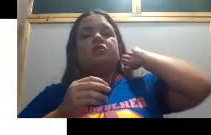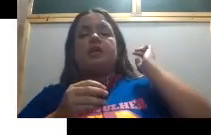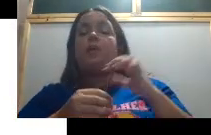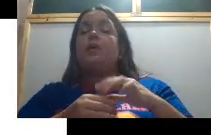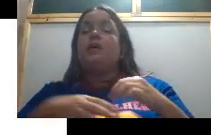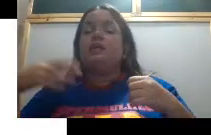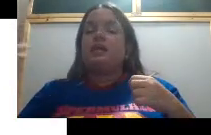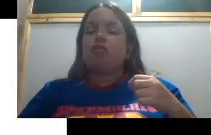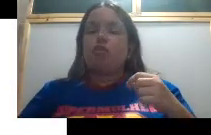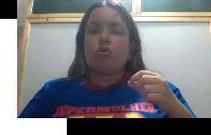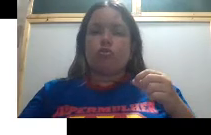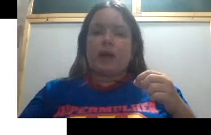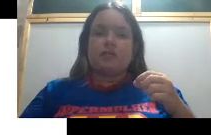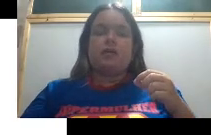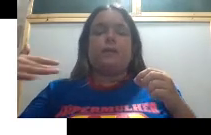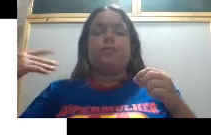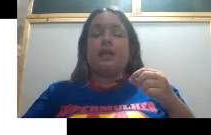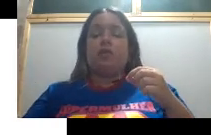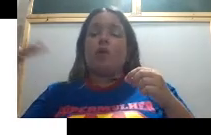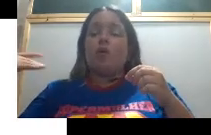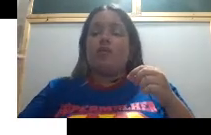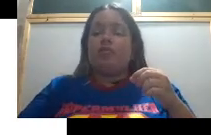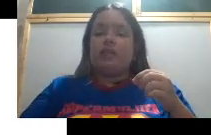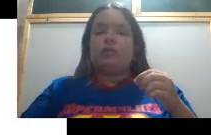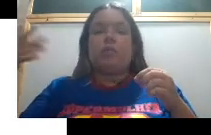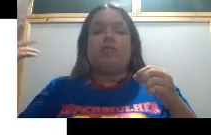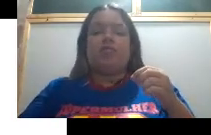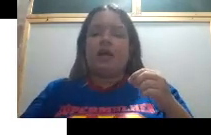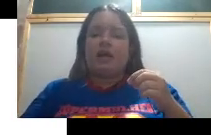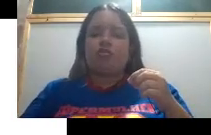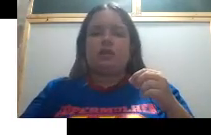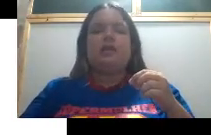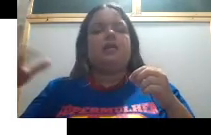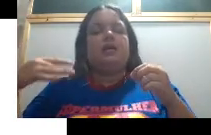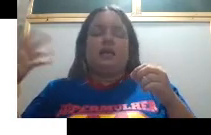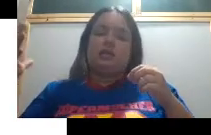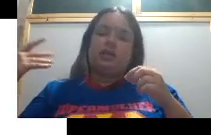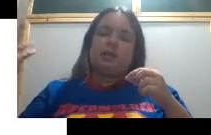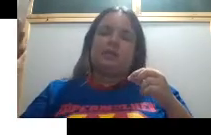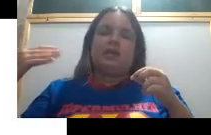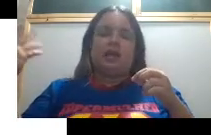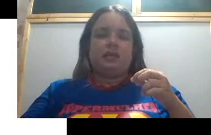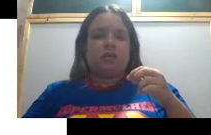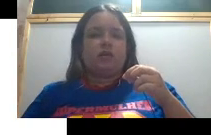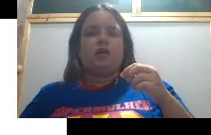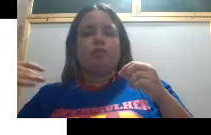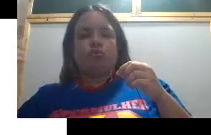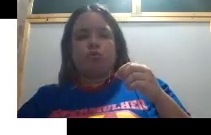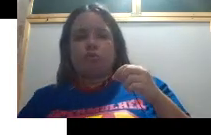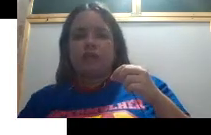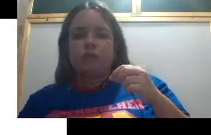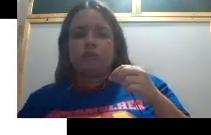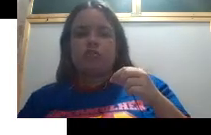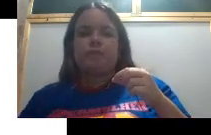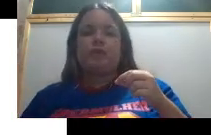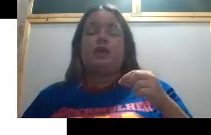encontra uma festa Nacional dia de jogos do Brasil que era na não é um evento na uma festa né Então essa bandeira lá e pega o